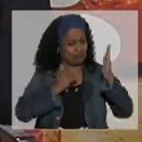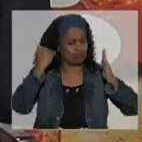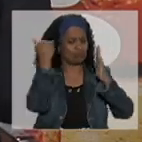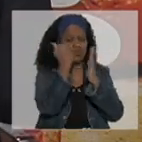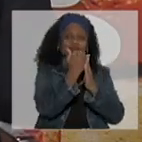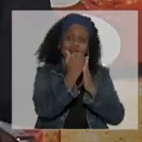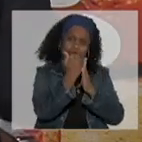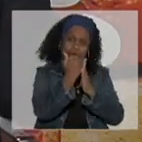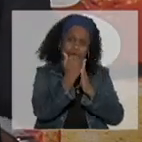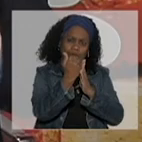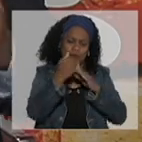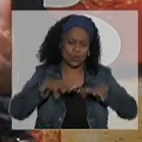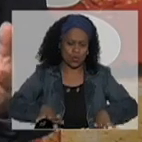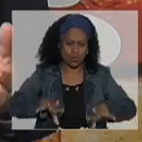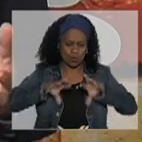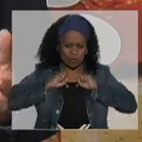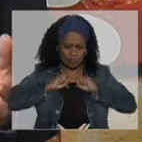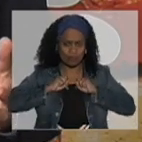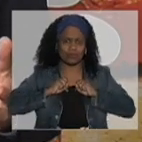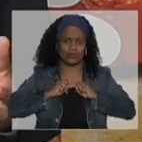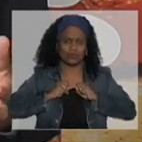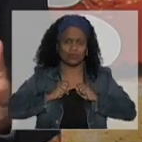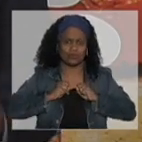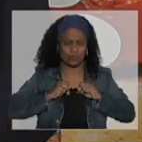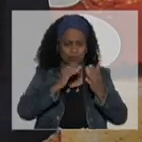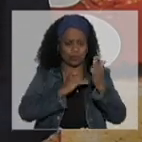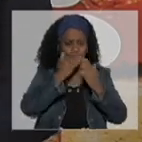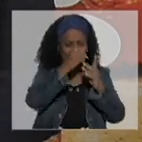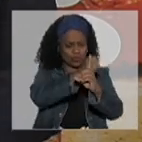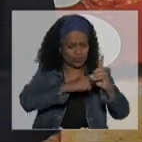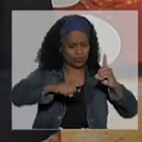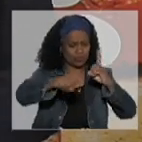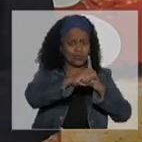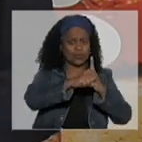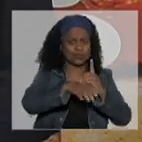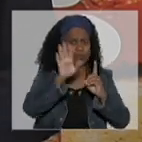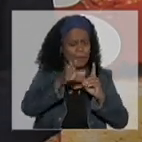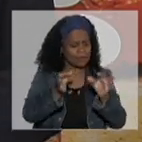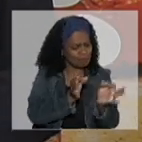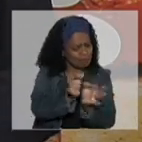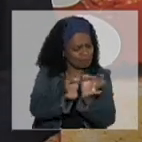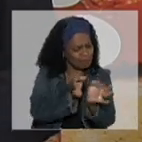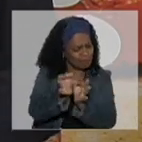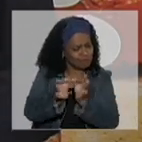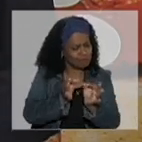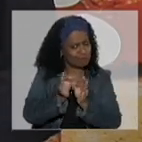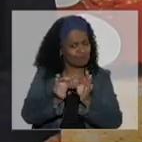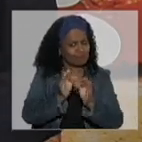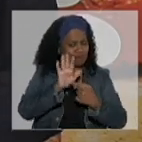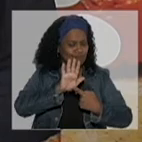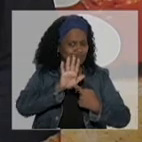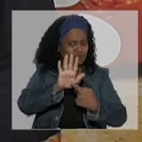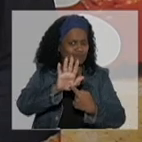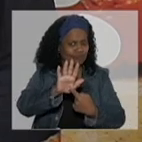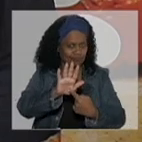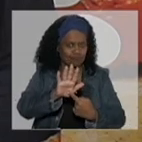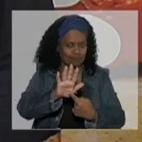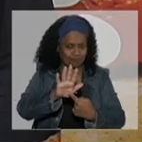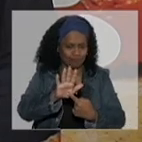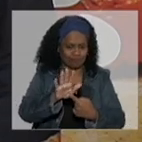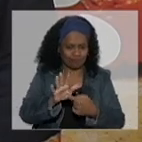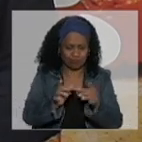sobretudo uma agenda 15 de empoderamento popular maior em que a sociedade seja mais forma mais organizada seja protagonista